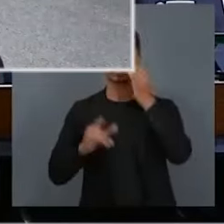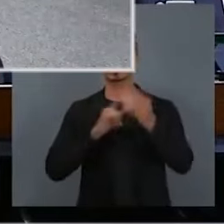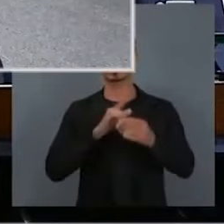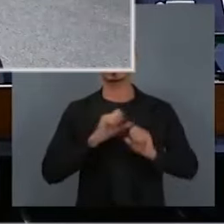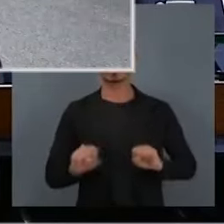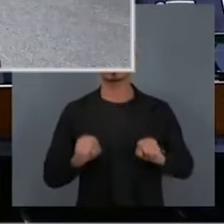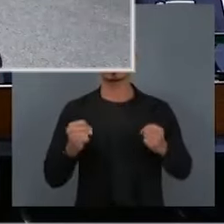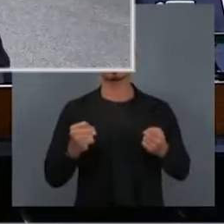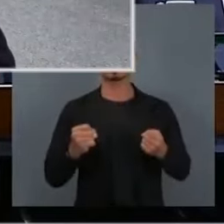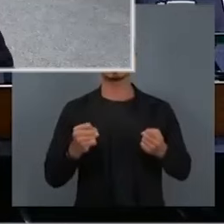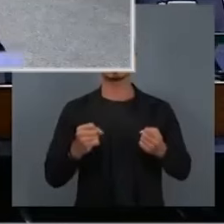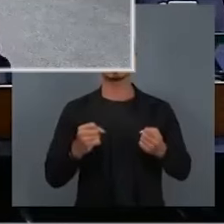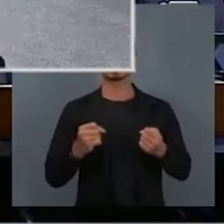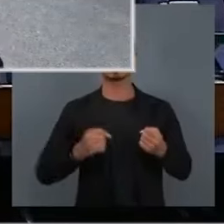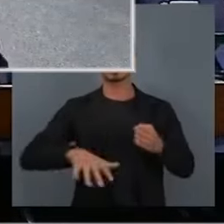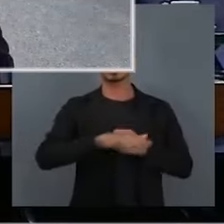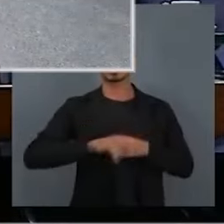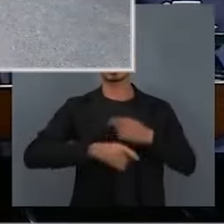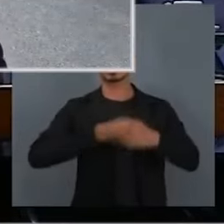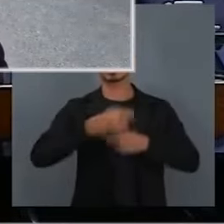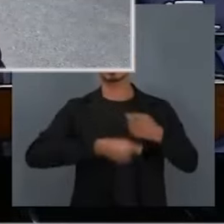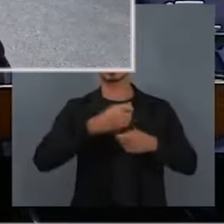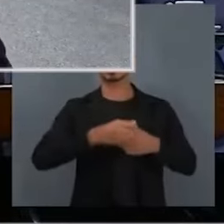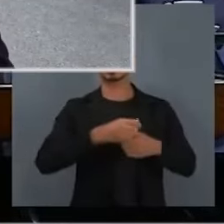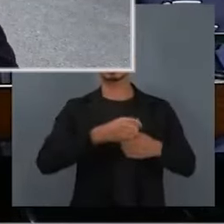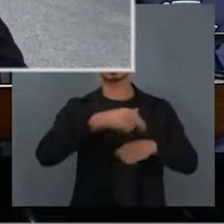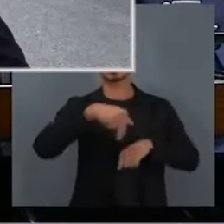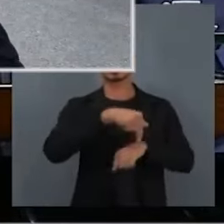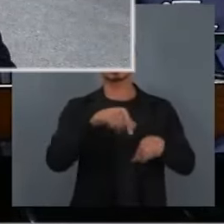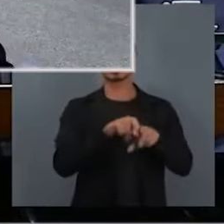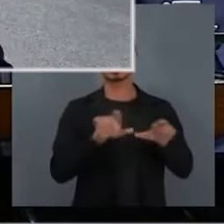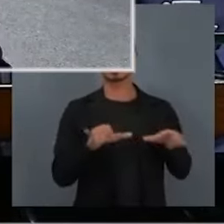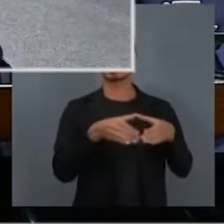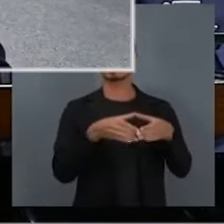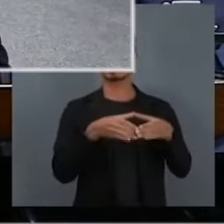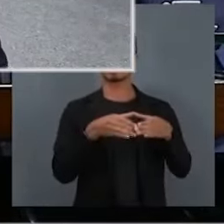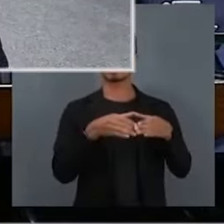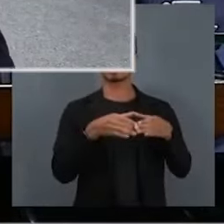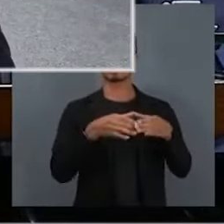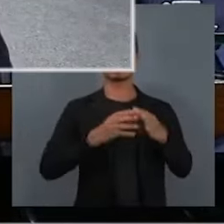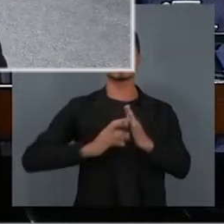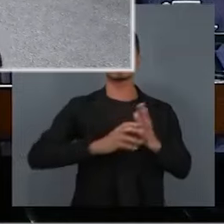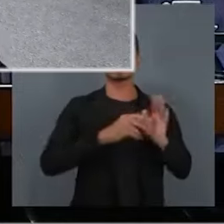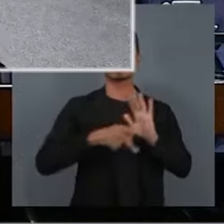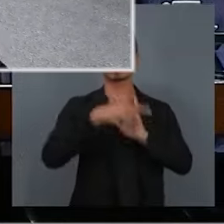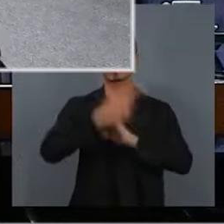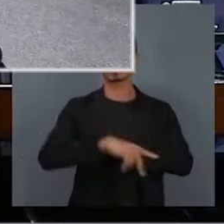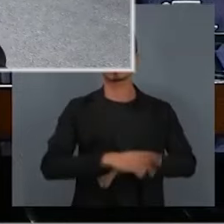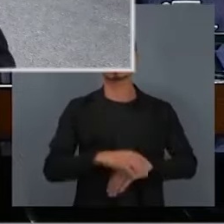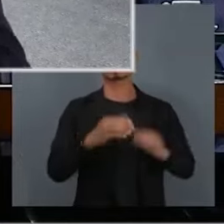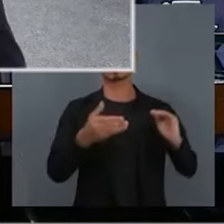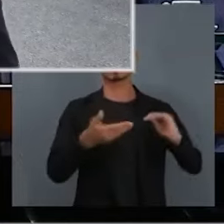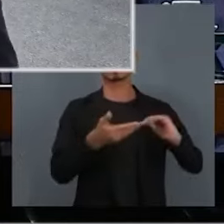também de pequenos municípios. Essa entrega, essa devolução da SMP é algo incomum entre